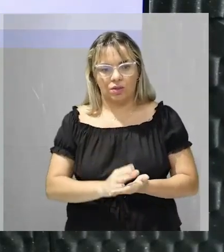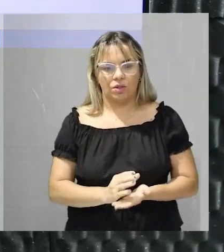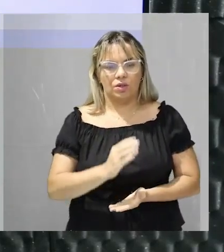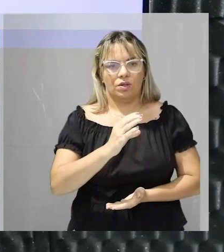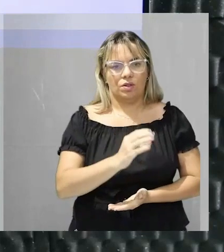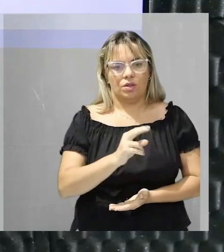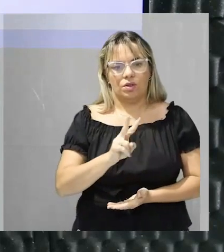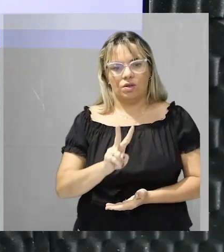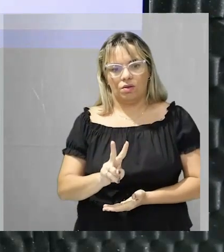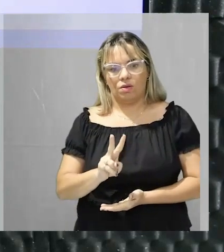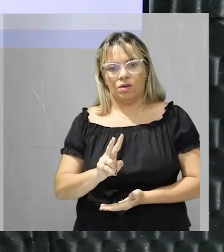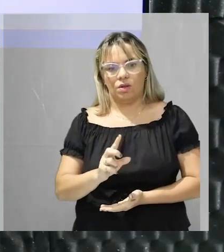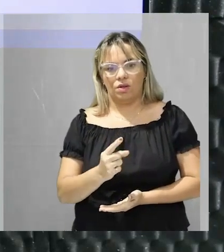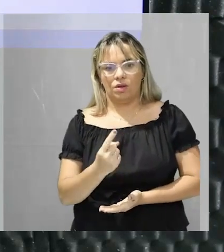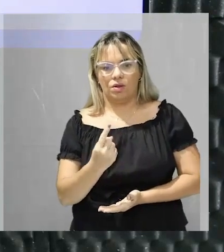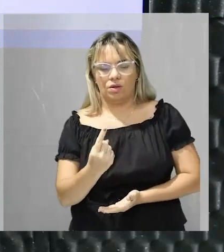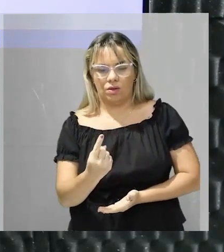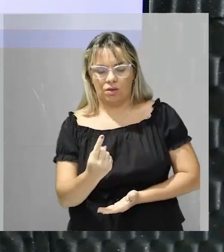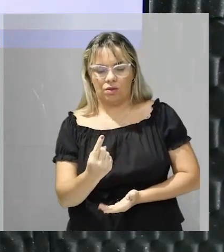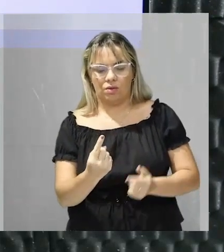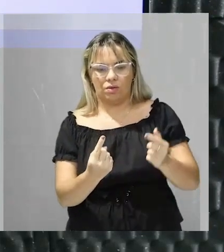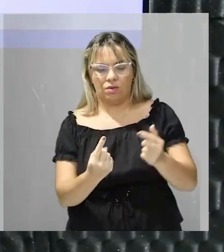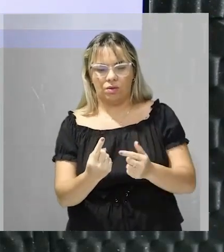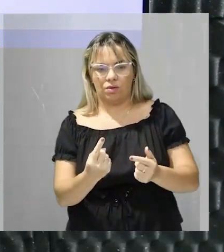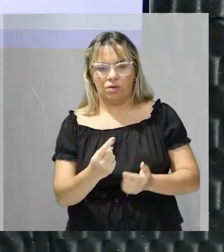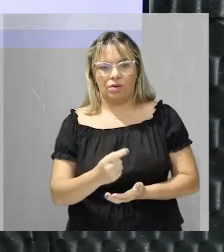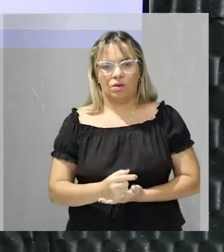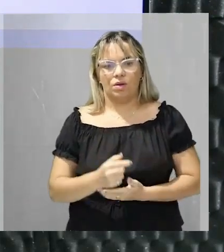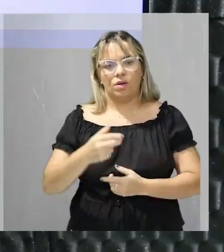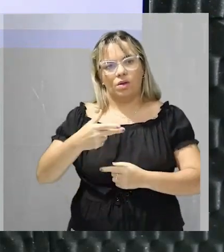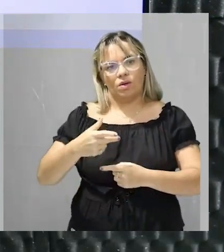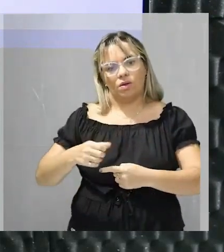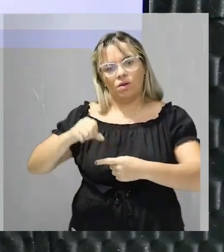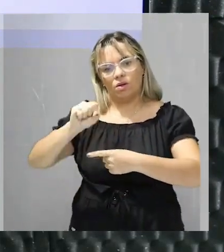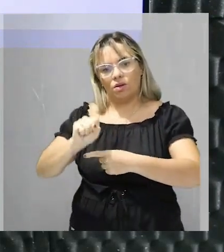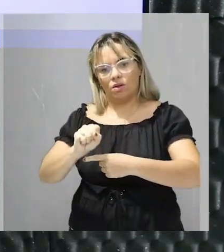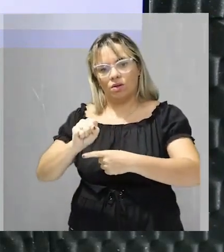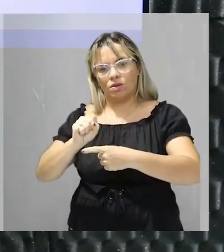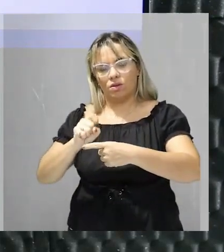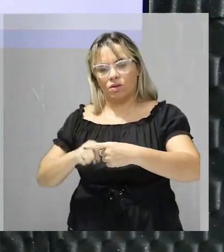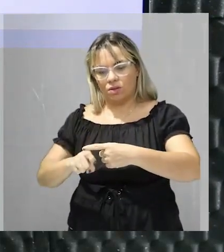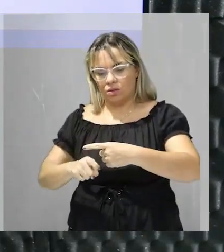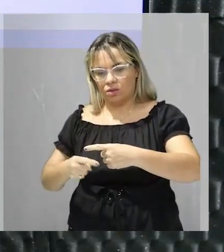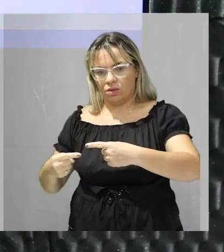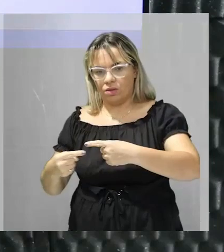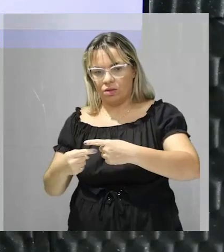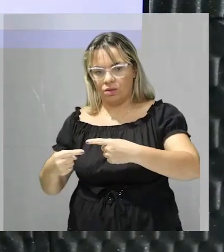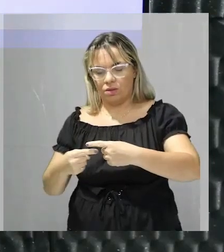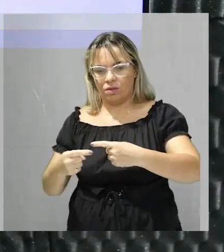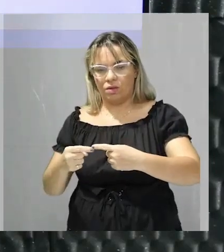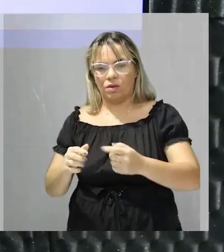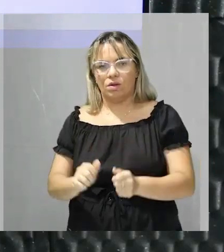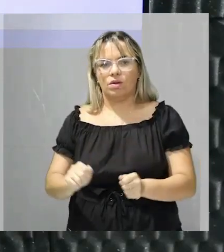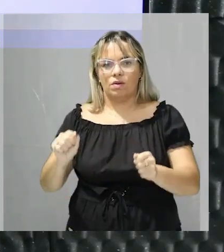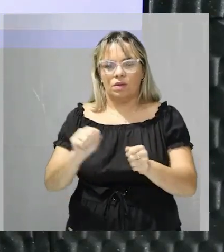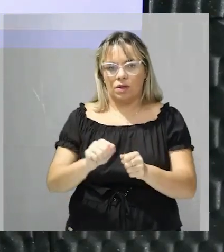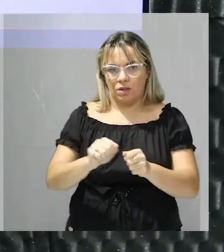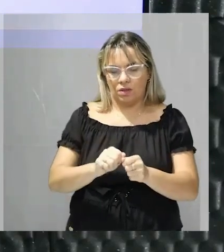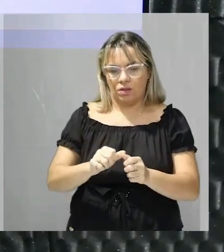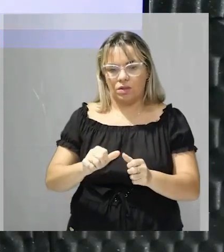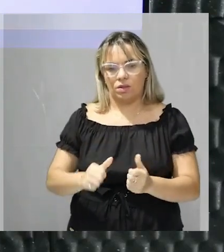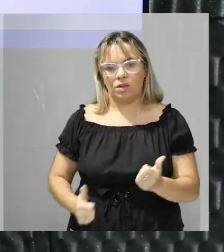que é o da Ração atual então S sobre x/ fazendo as substituições eu vou ter um